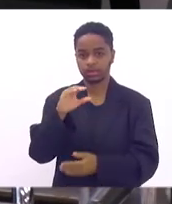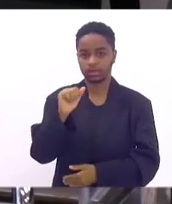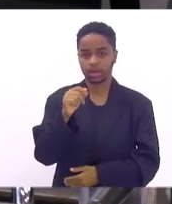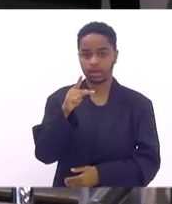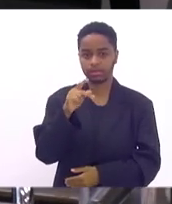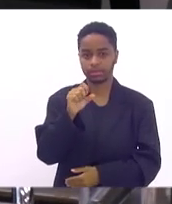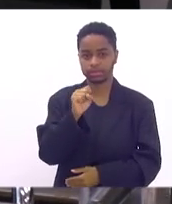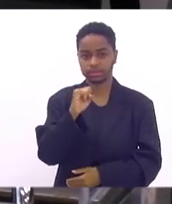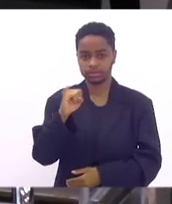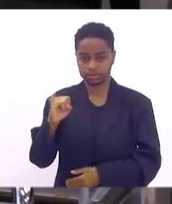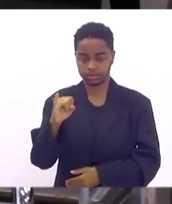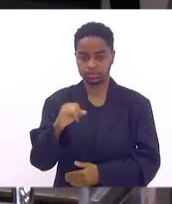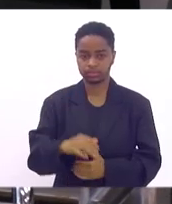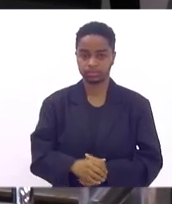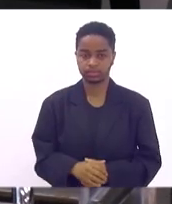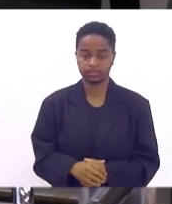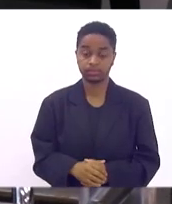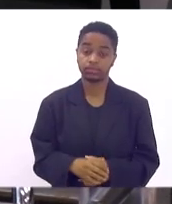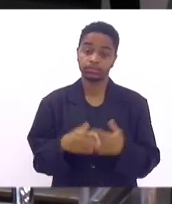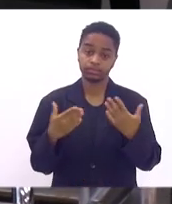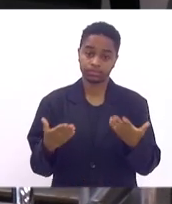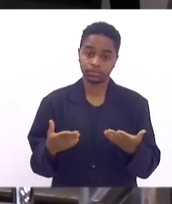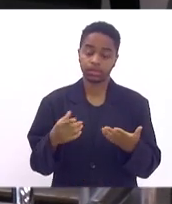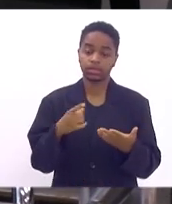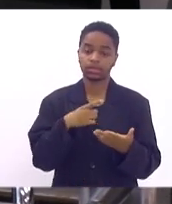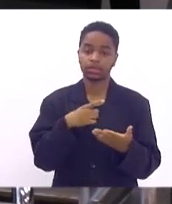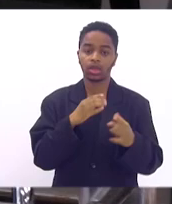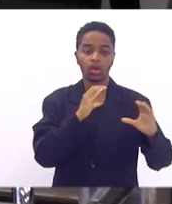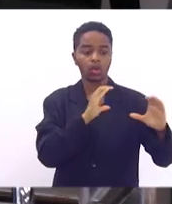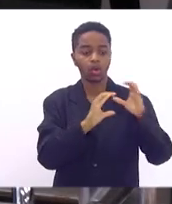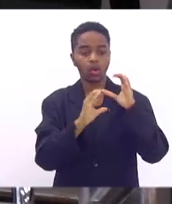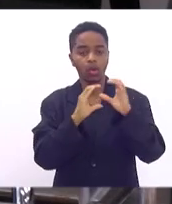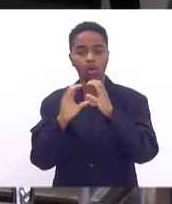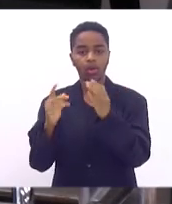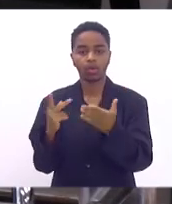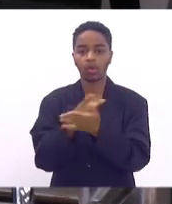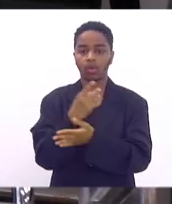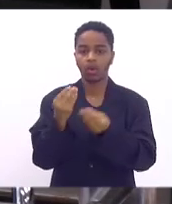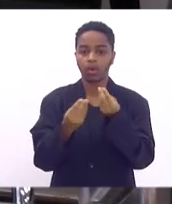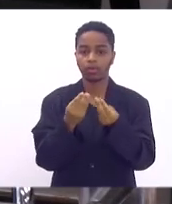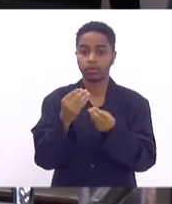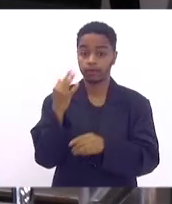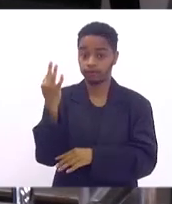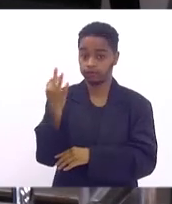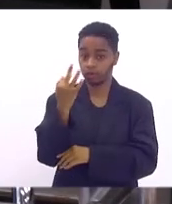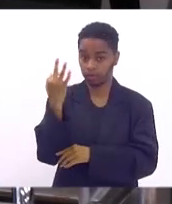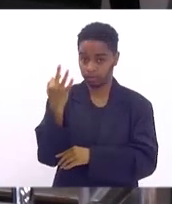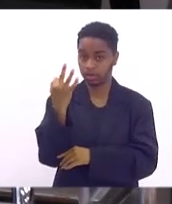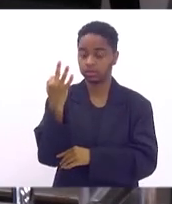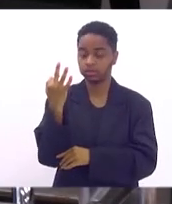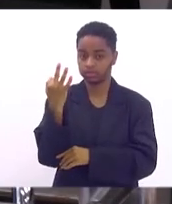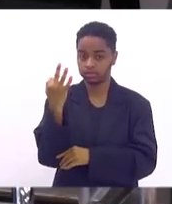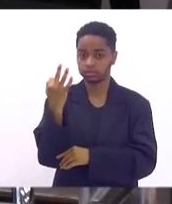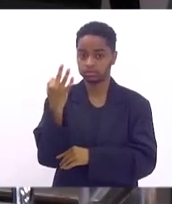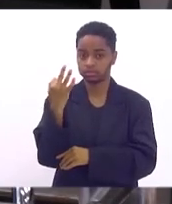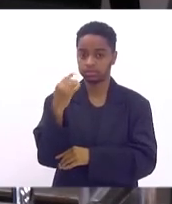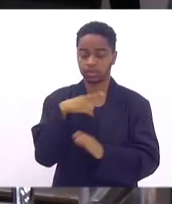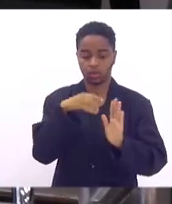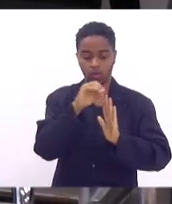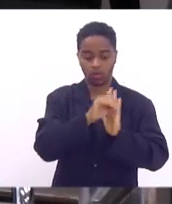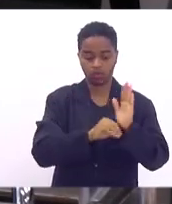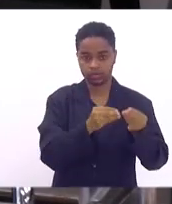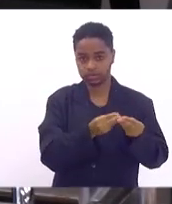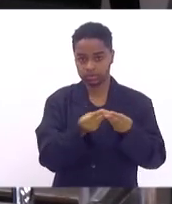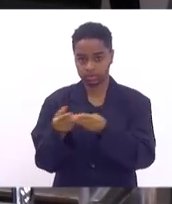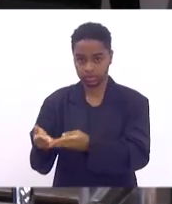Atenção Psicossocial Infanto e Juvenil. Então, essas comunicações elas são feitas formalmente, né, via ofício, mas